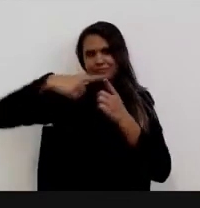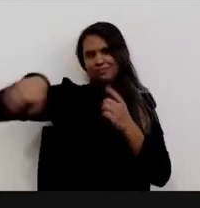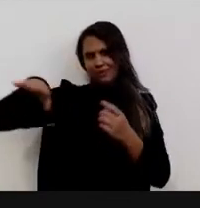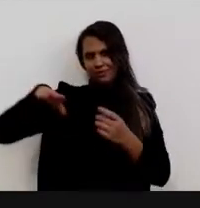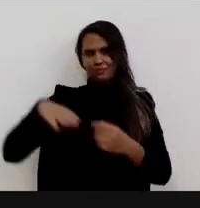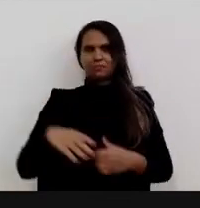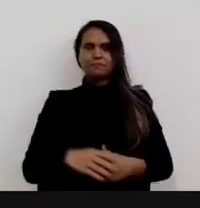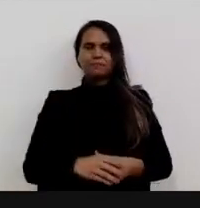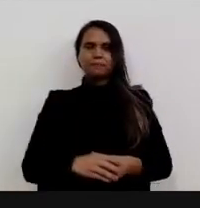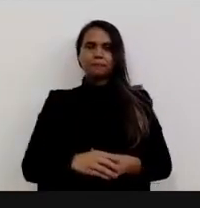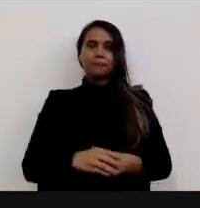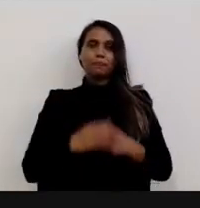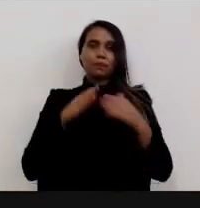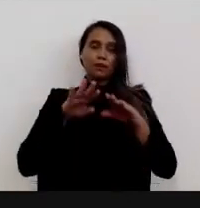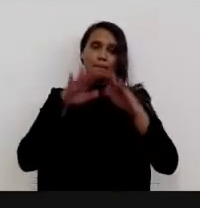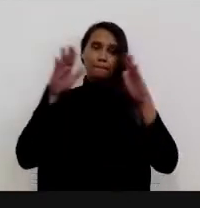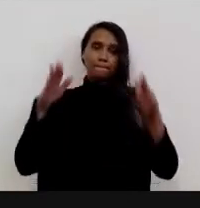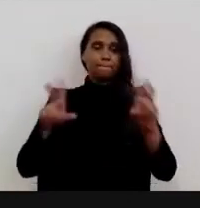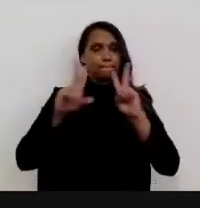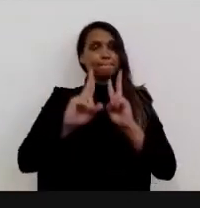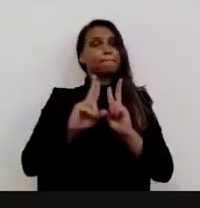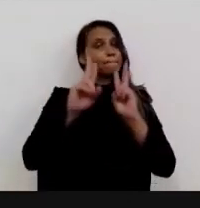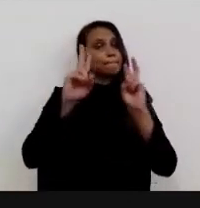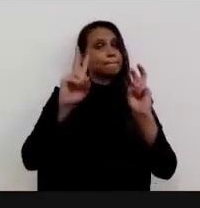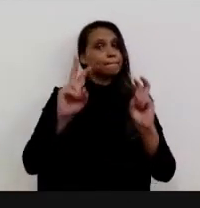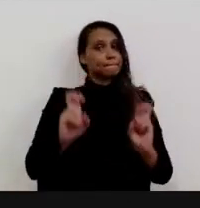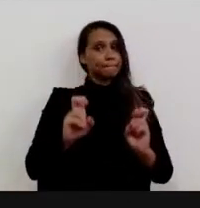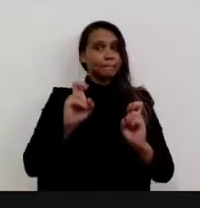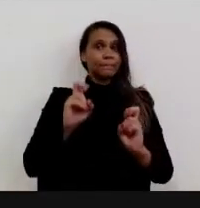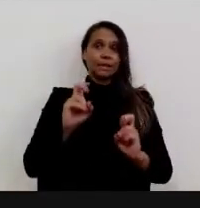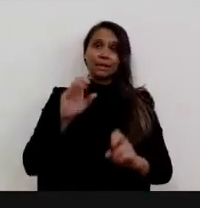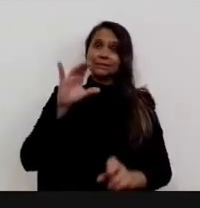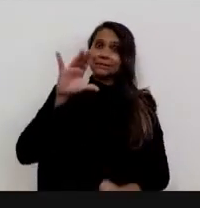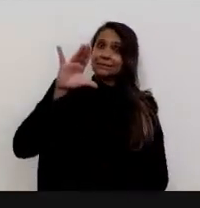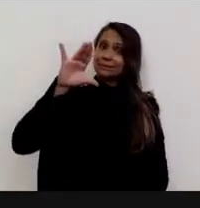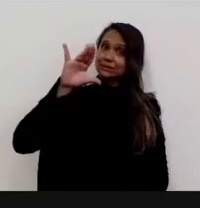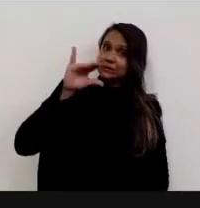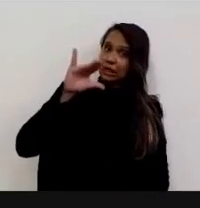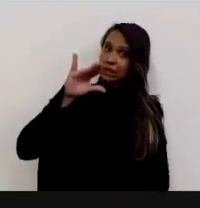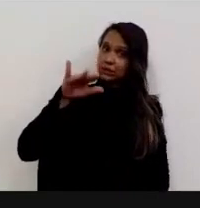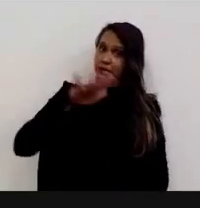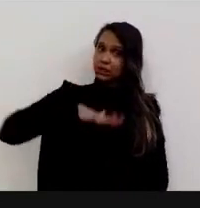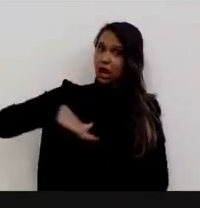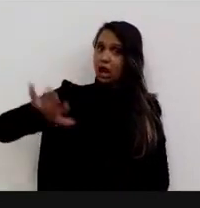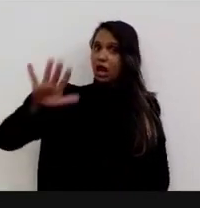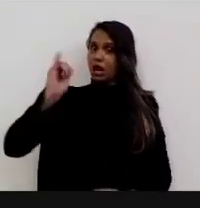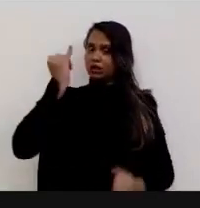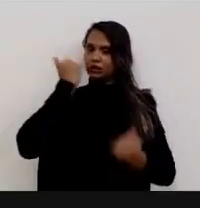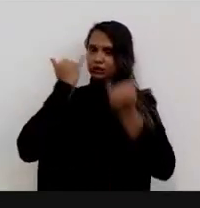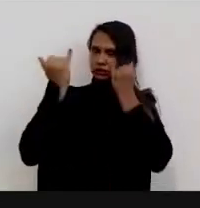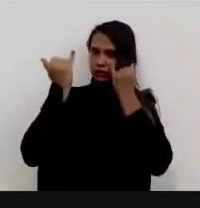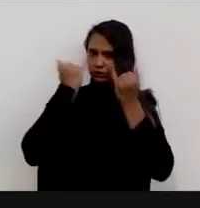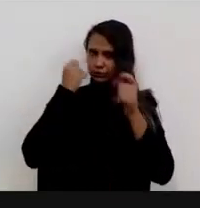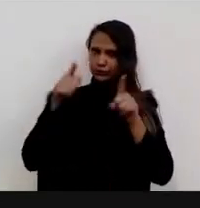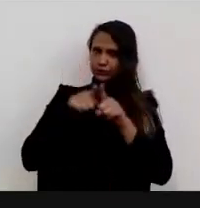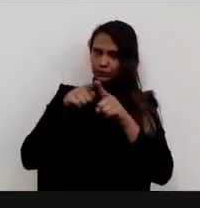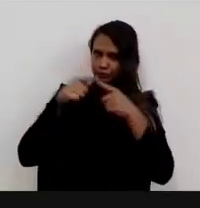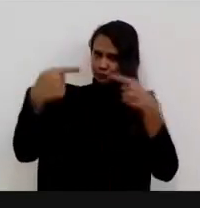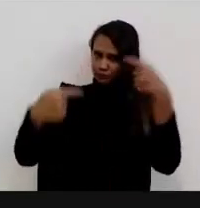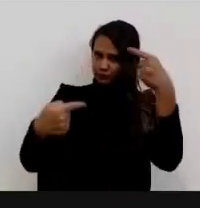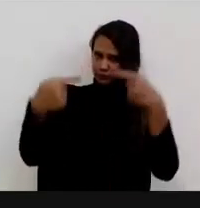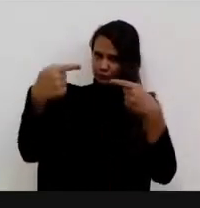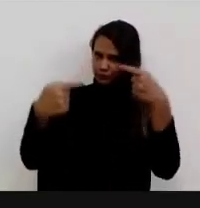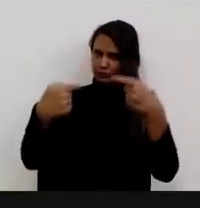O tema da nossa mesa é Ciência de Dados e Políticas. Meu nome é Fabiano Schwartz, eu vou coordenar essa mesa, também sou coordenador do